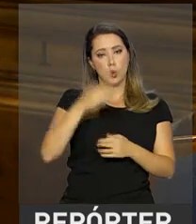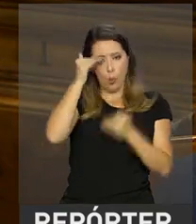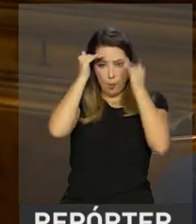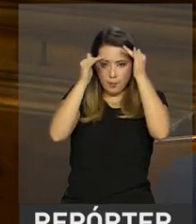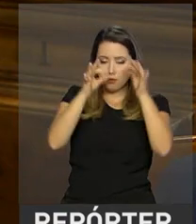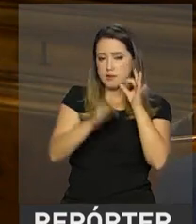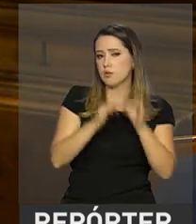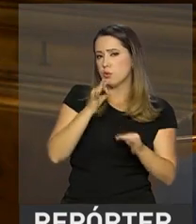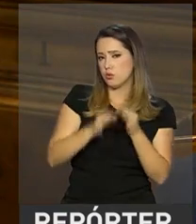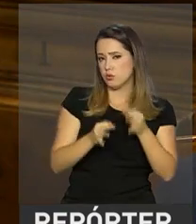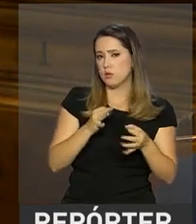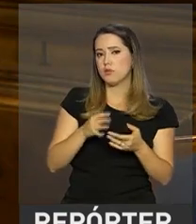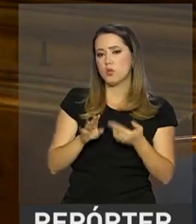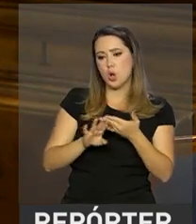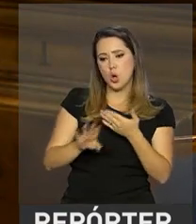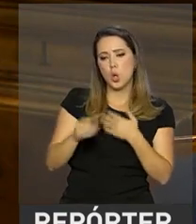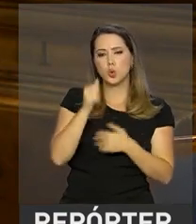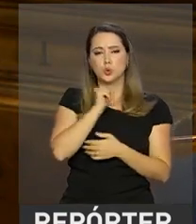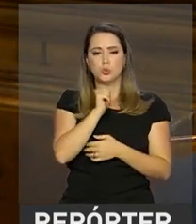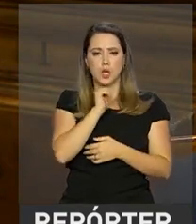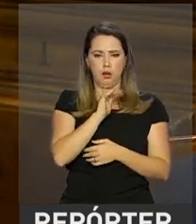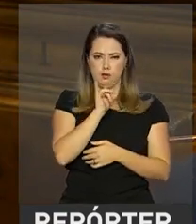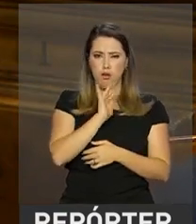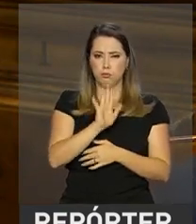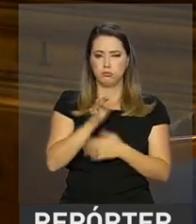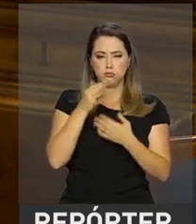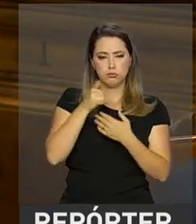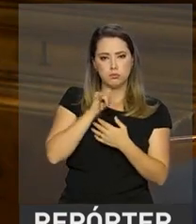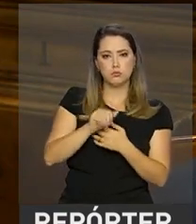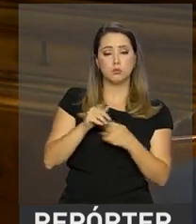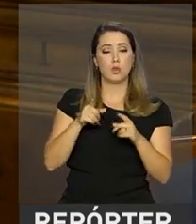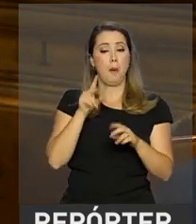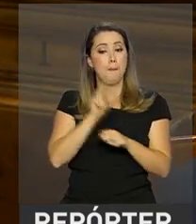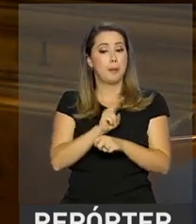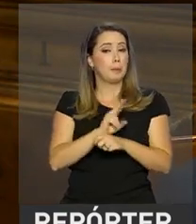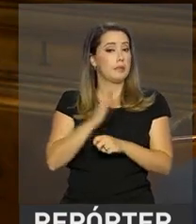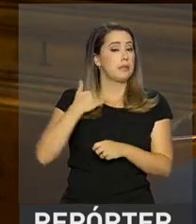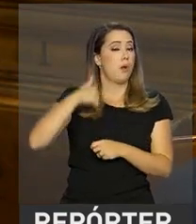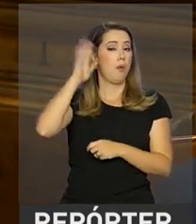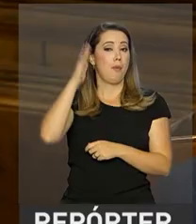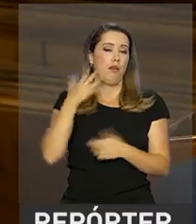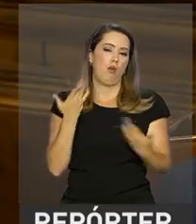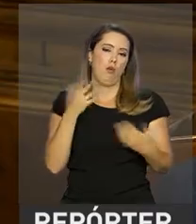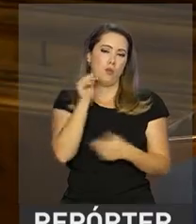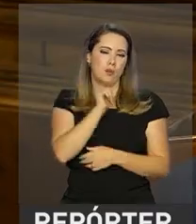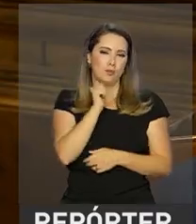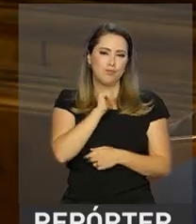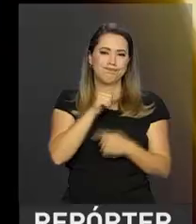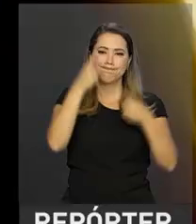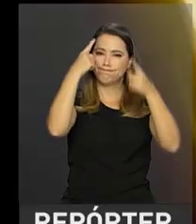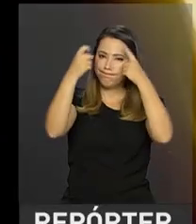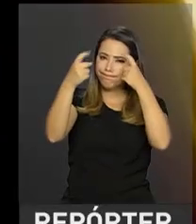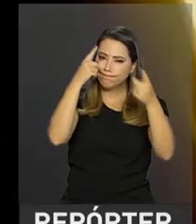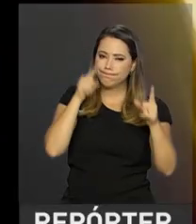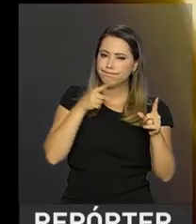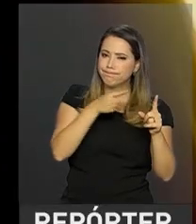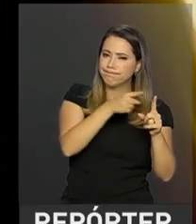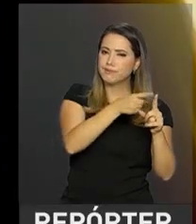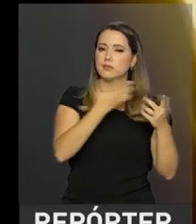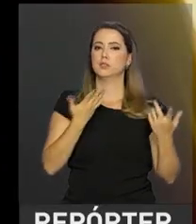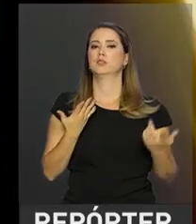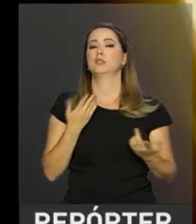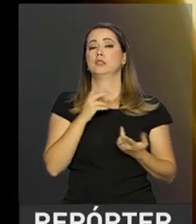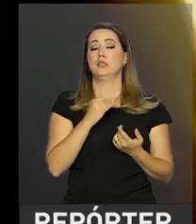isso servirá assim num uma proteção maior para as mulheres un sofre de violência para quem foi